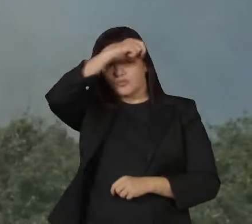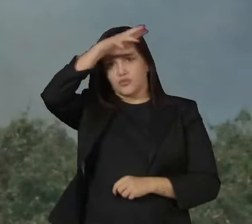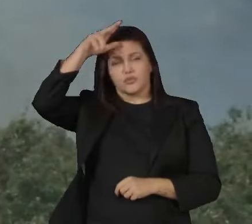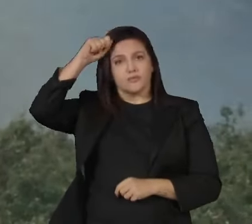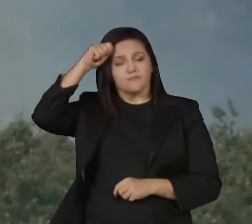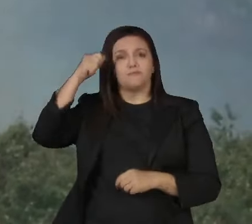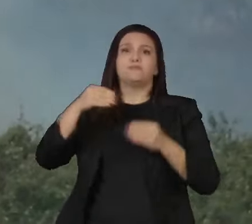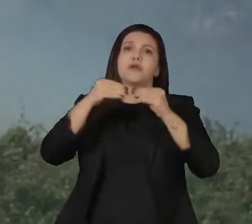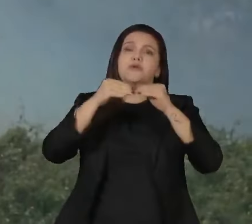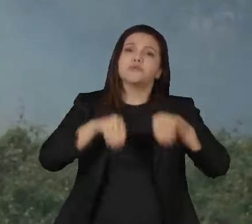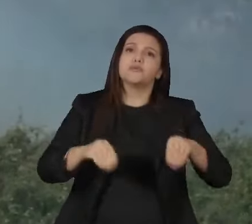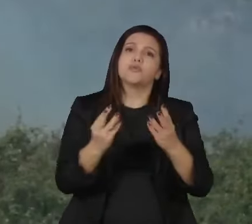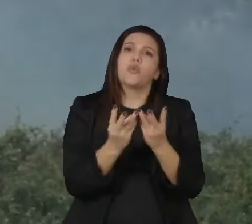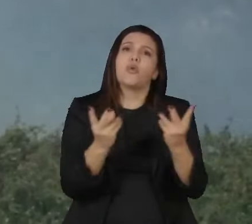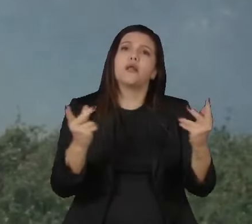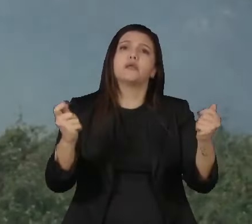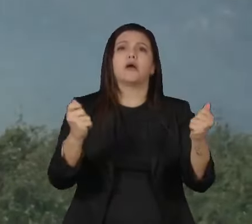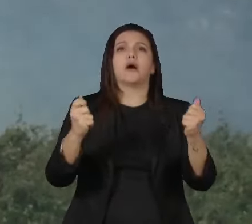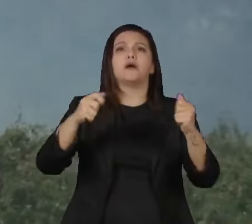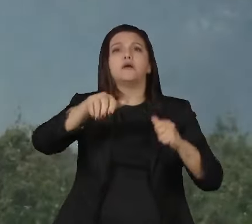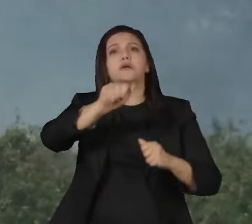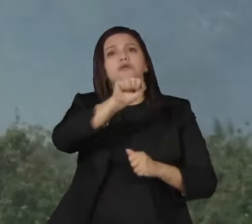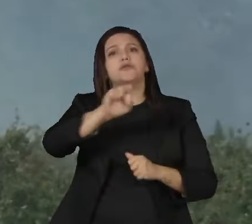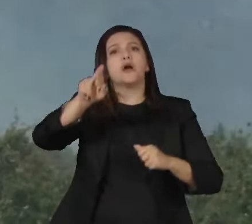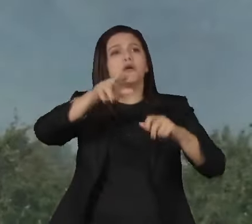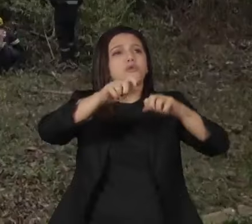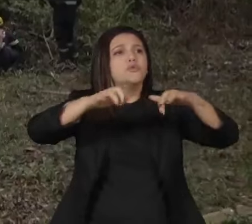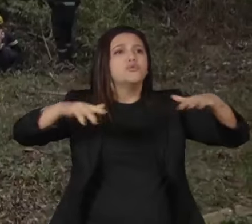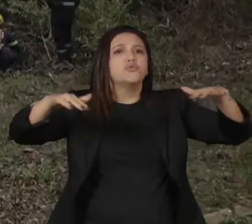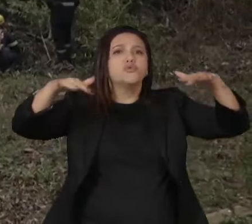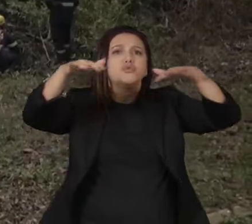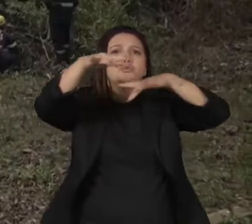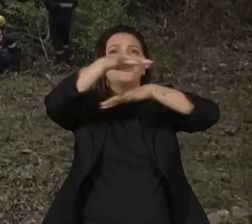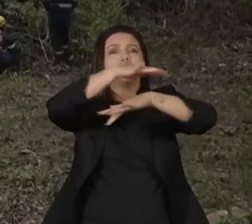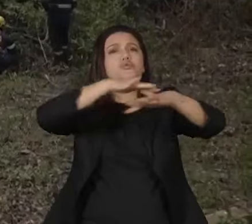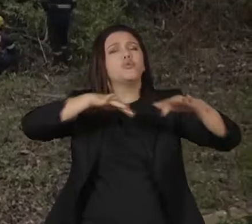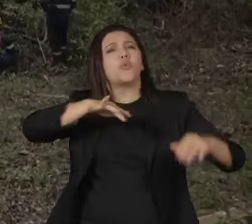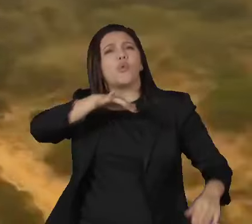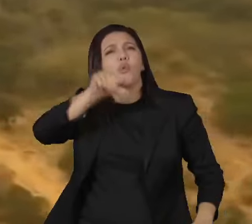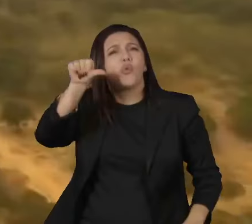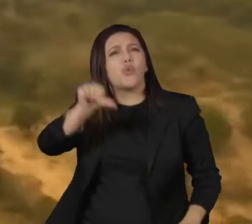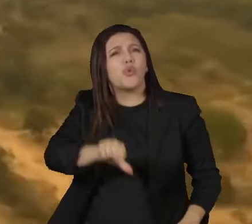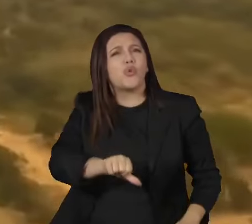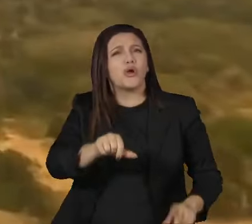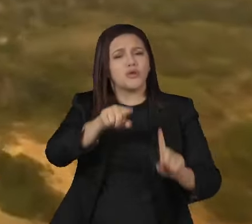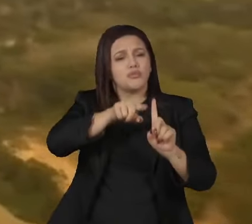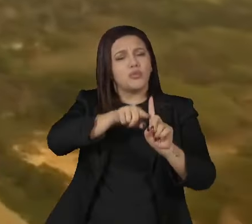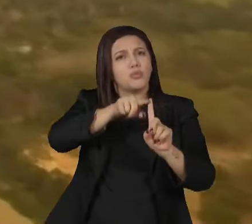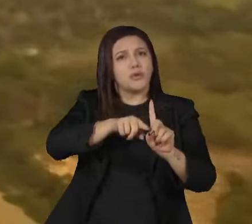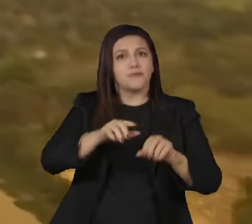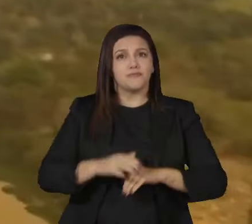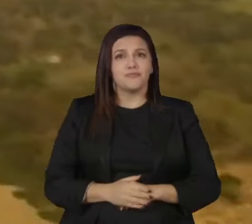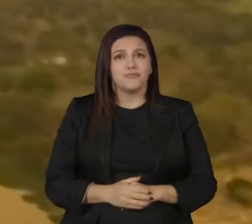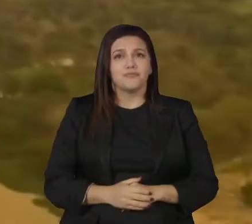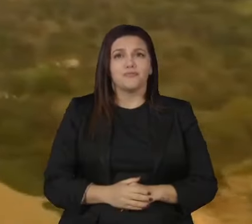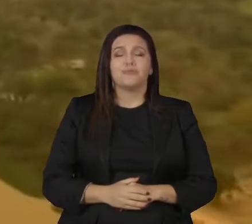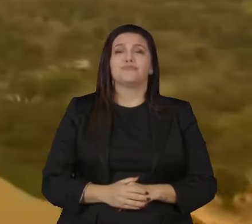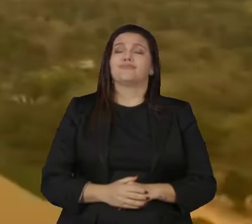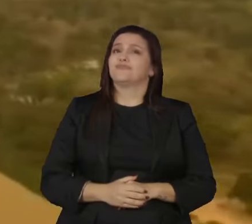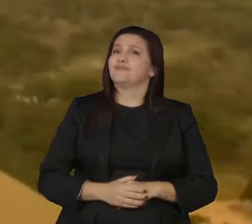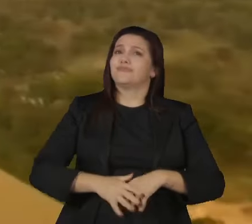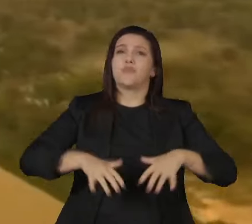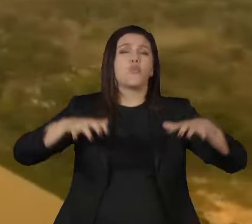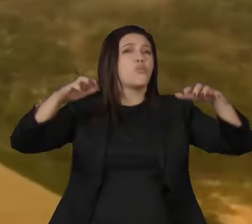isso prejudica a qualidade do ar muito ruim na maioria das estações de medição a escacez de